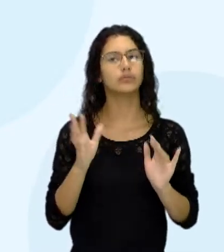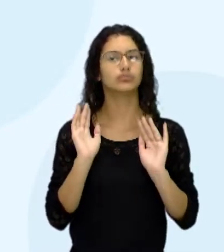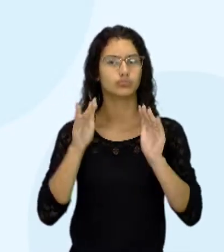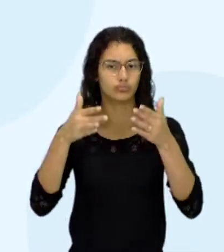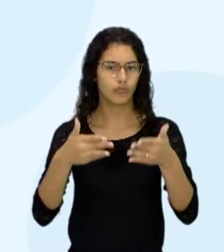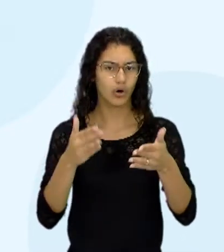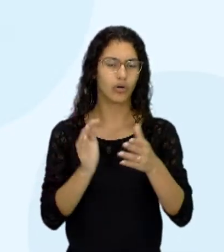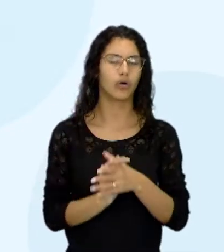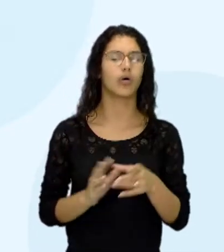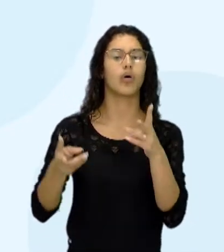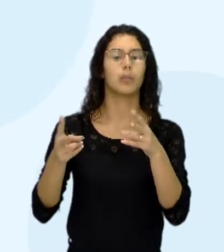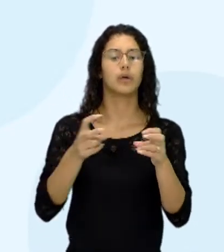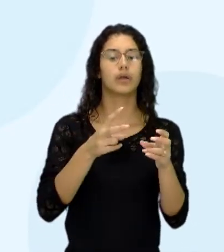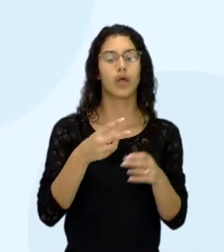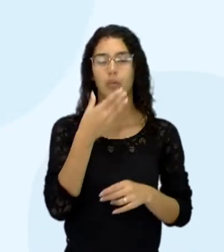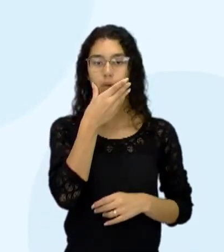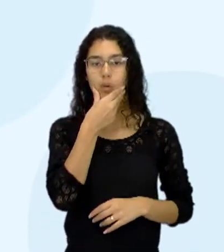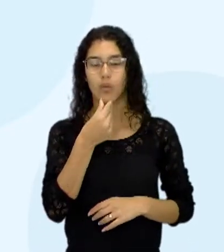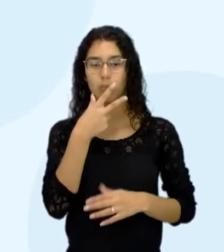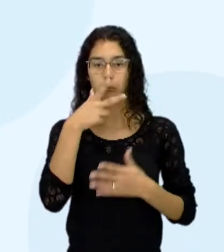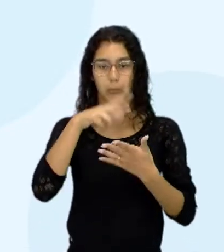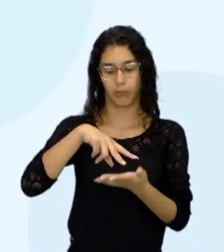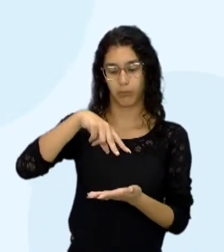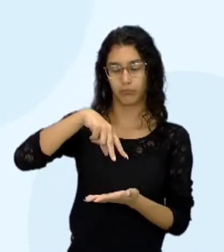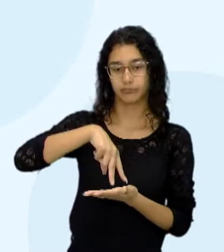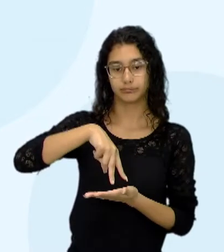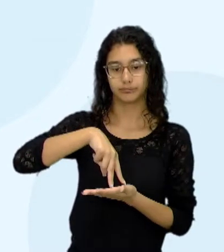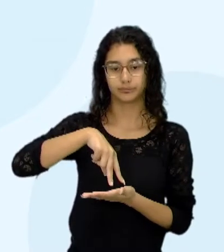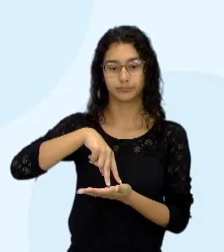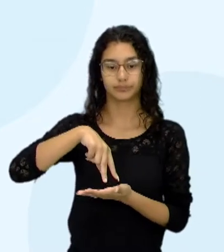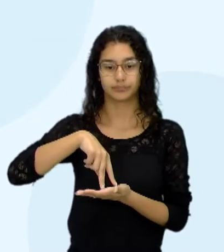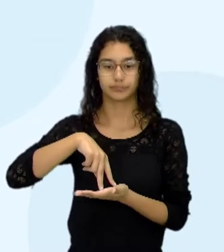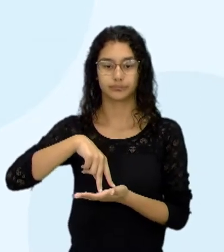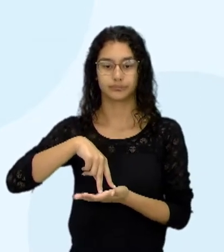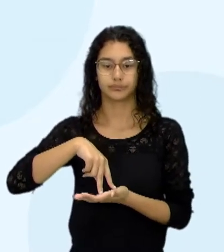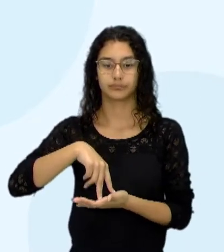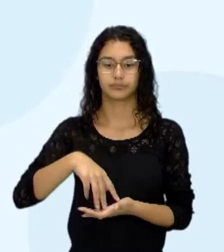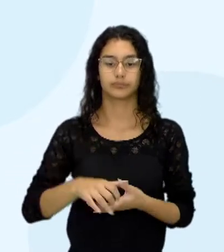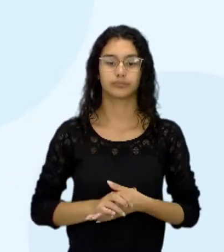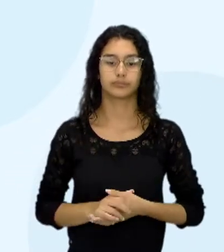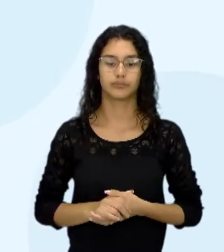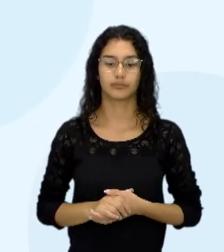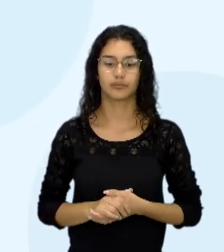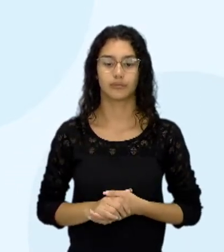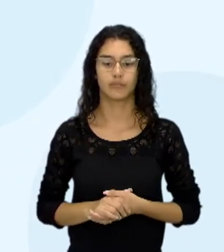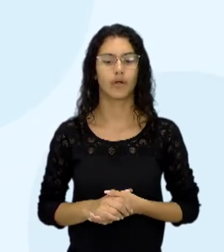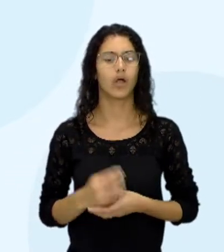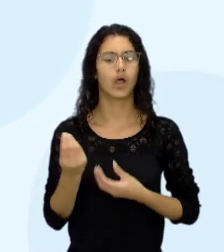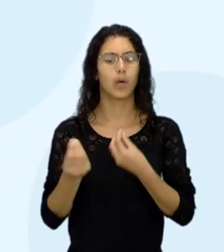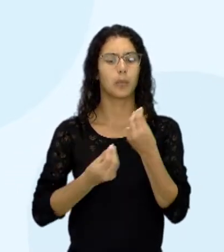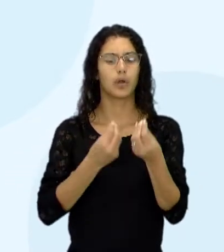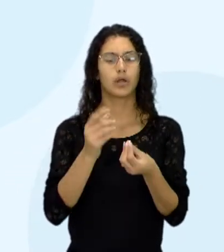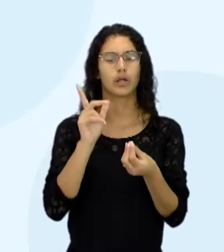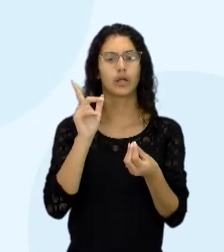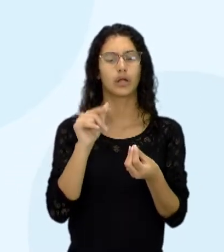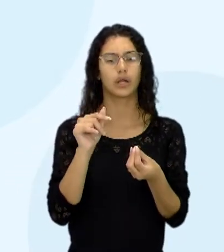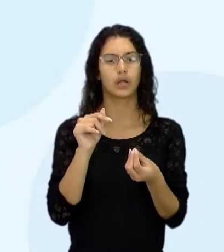Então perceba que o rapaz aí, né, a silhueta desse homem aí, ela está, olha como ela está toda